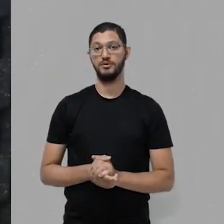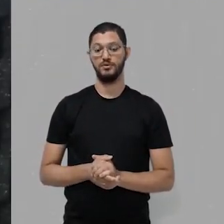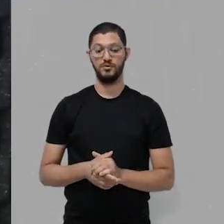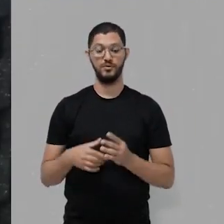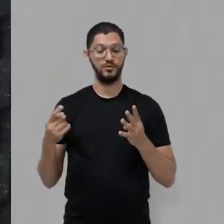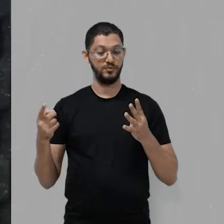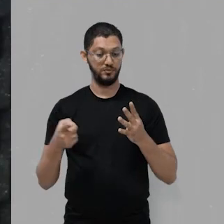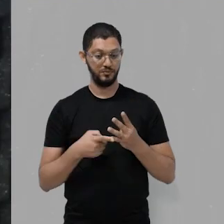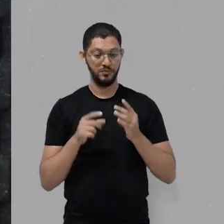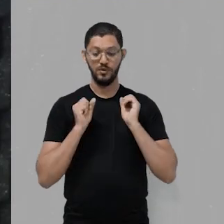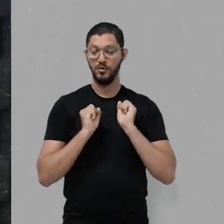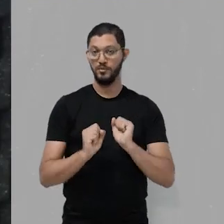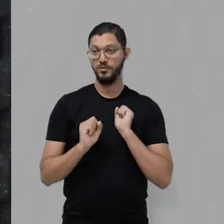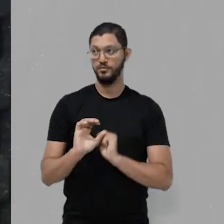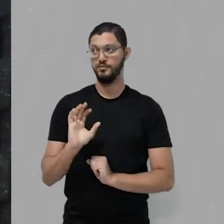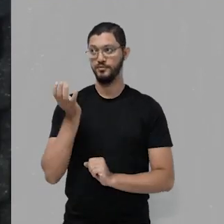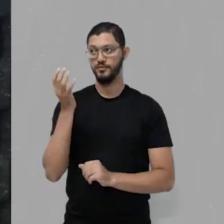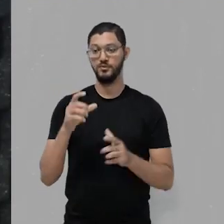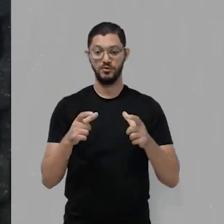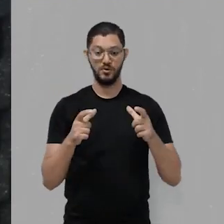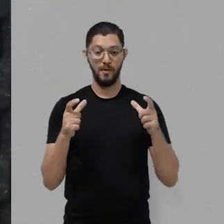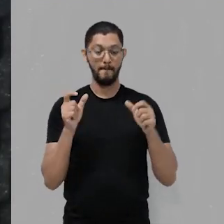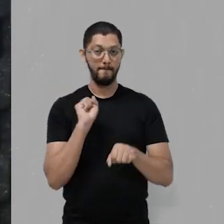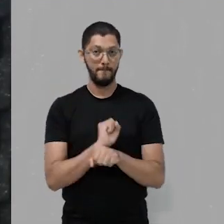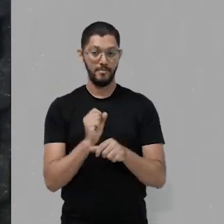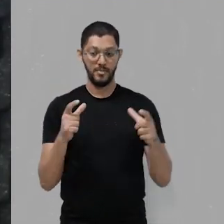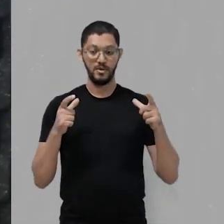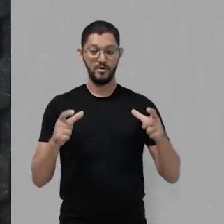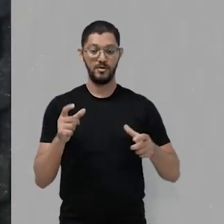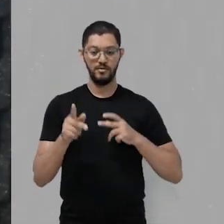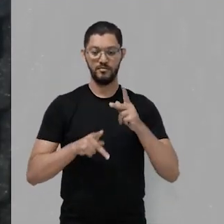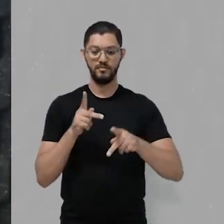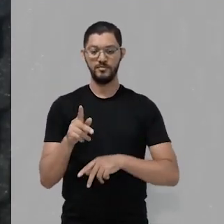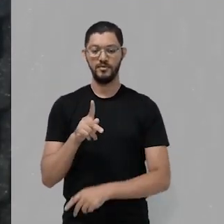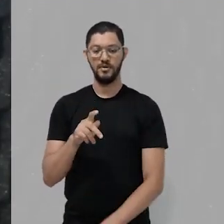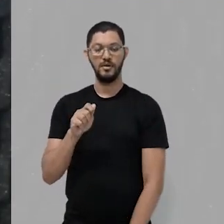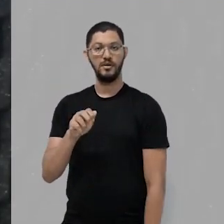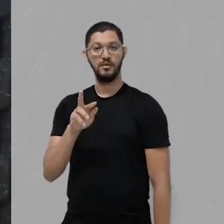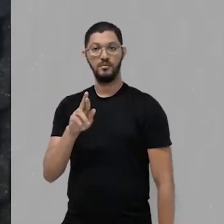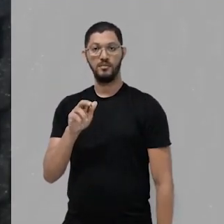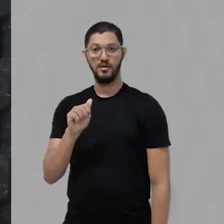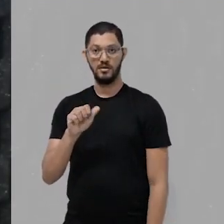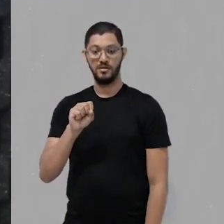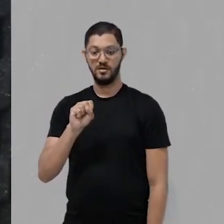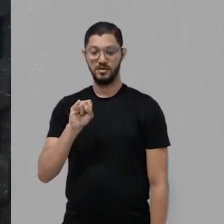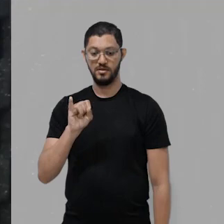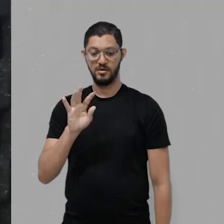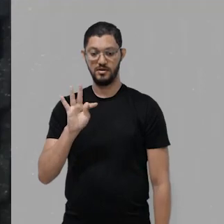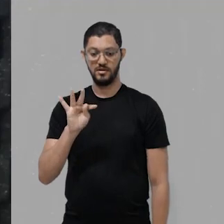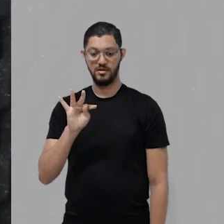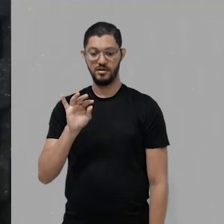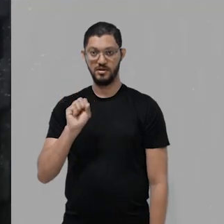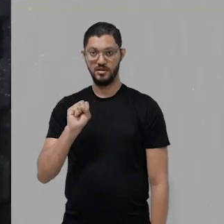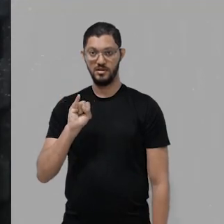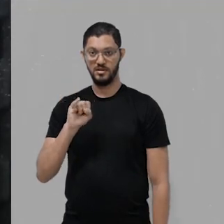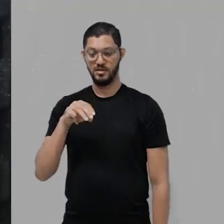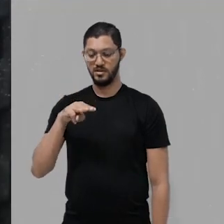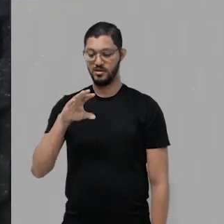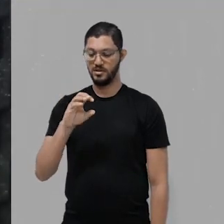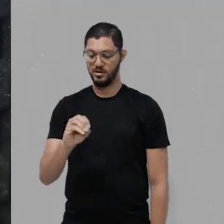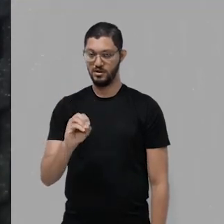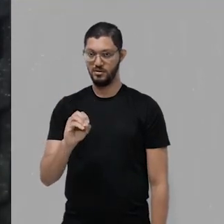outro fator que pode promover a limitação do crescimento populacional é o parasitismo, porque o indivíduo que